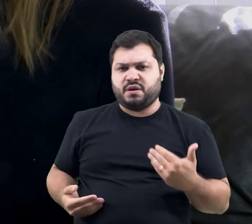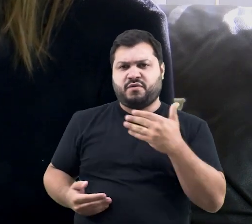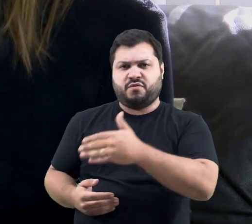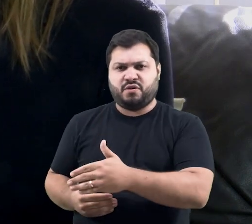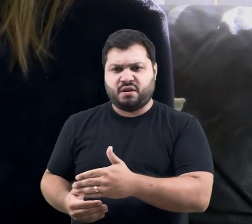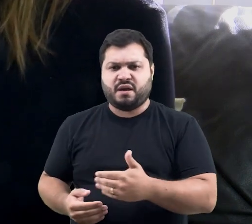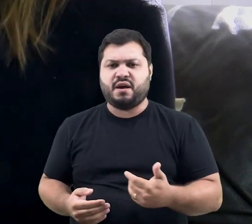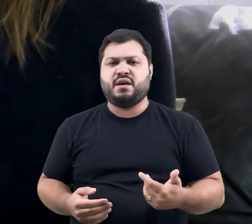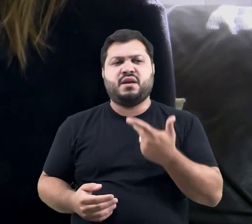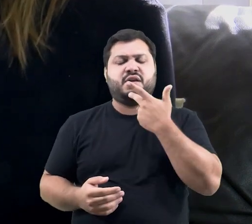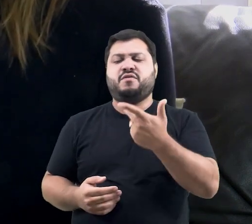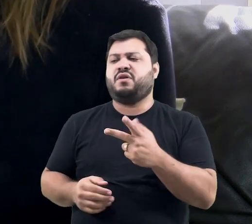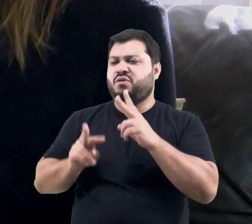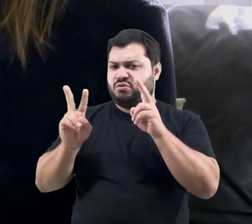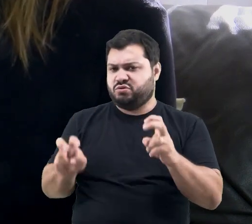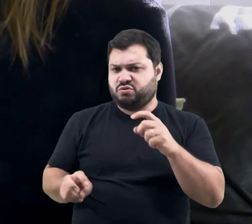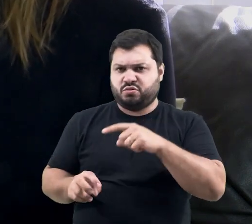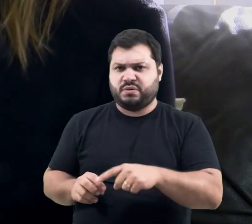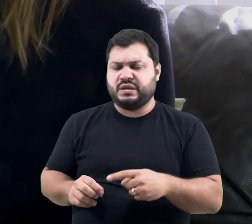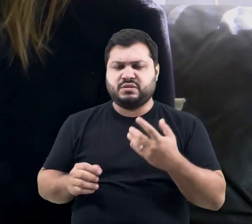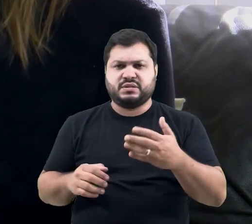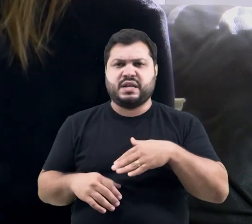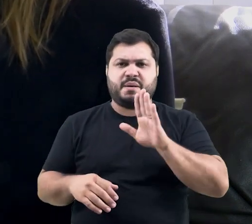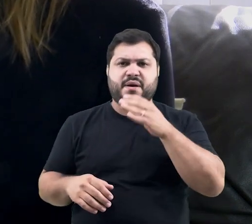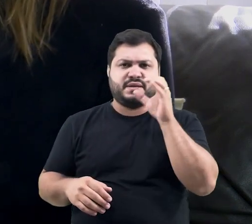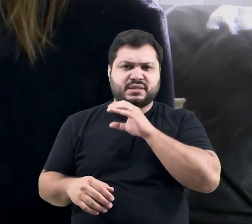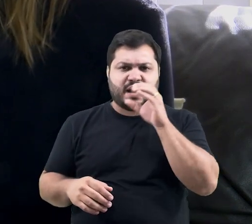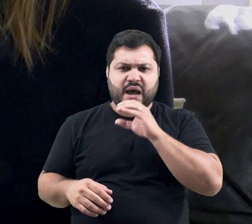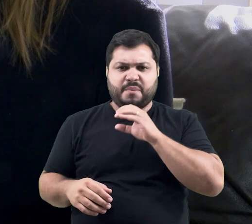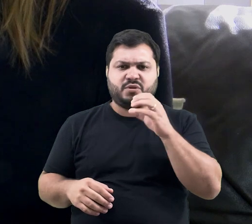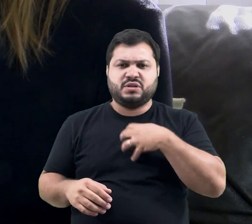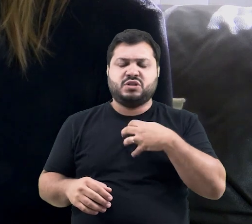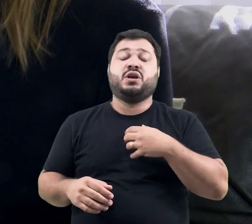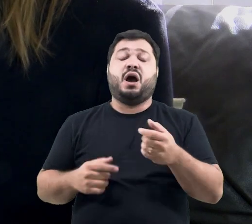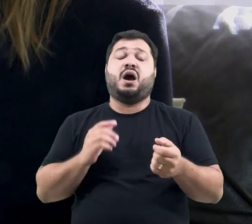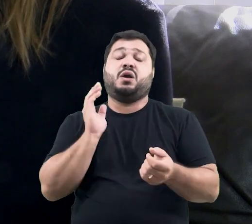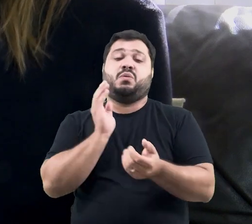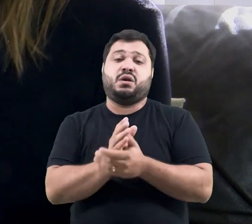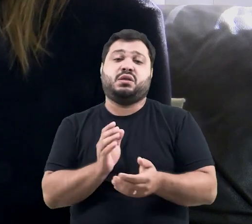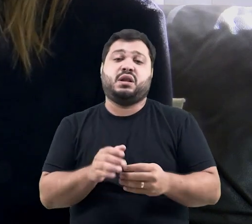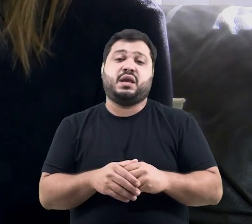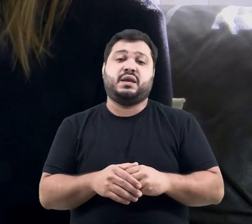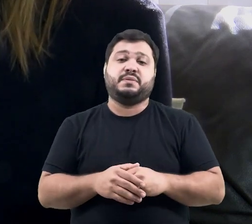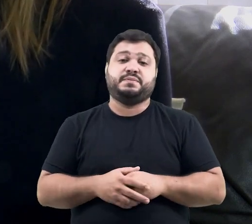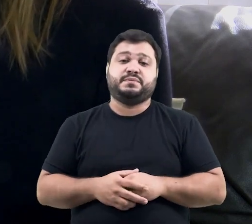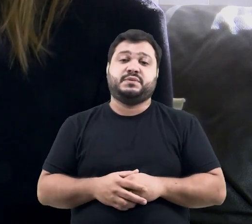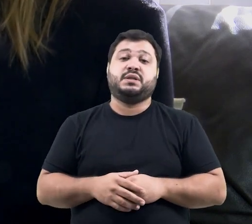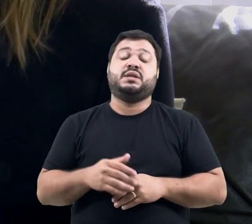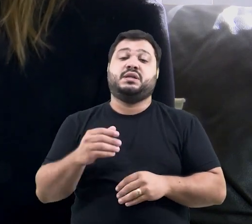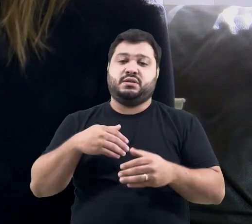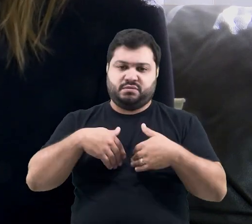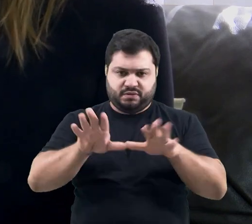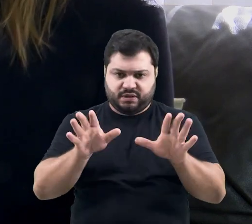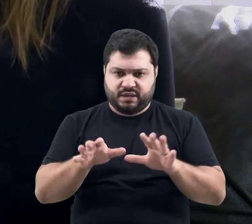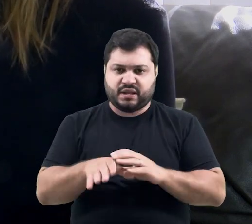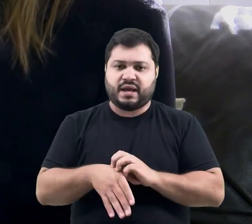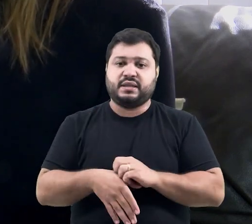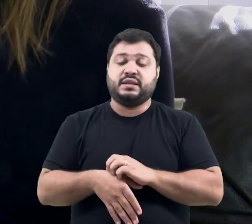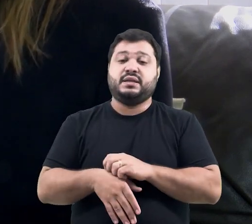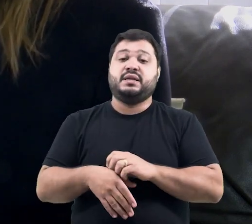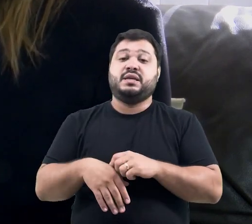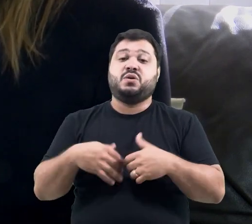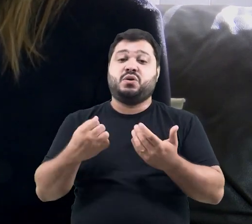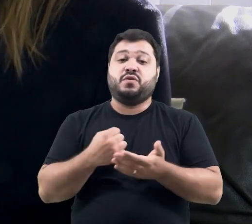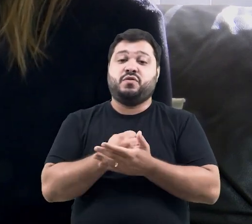Pública foi lá e falou sobre isso, que seria mais rápido desse jeito, aí eu entrei nisso e dei